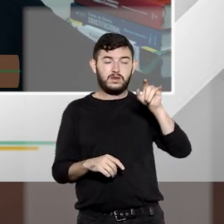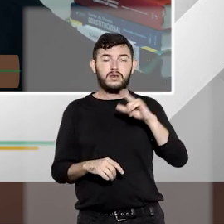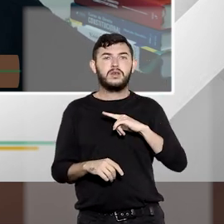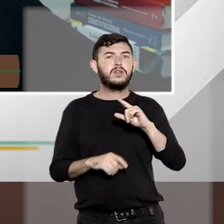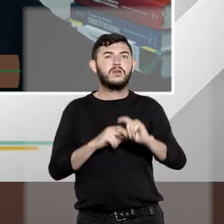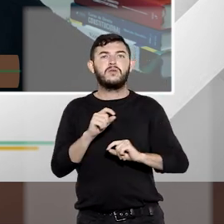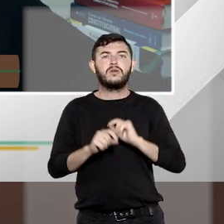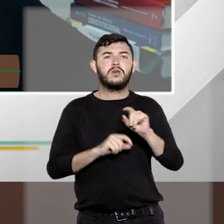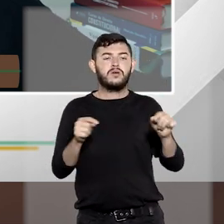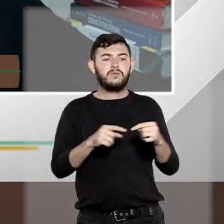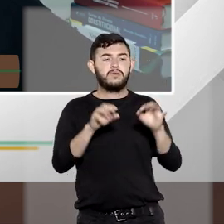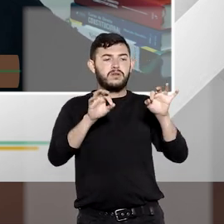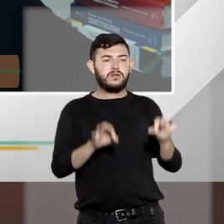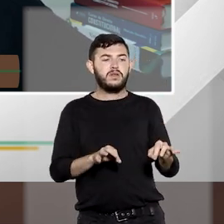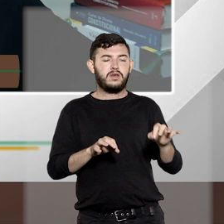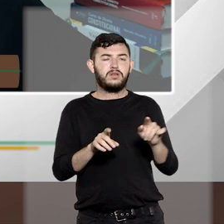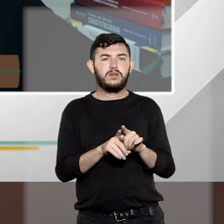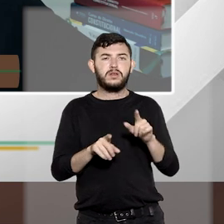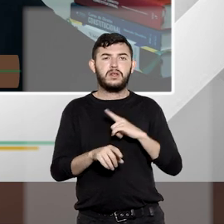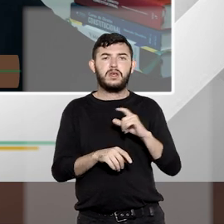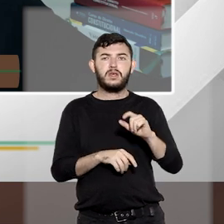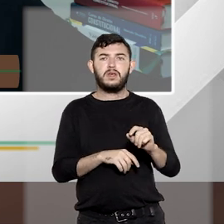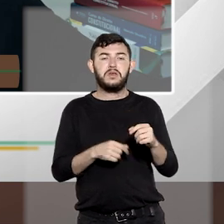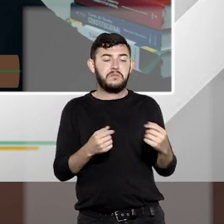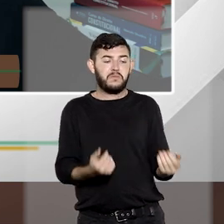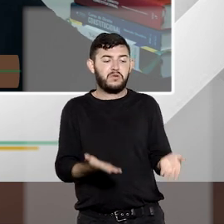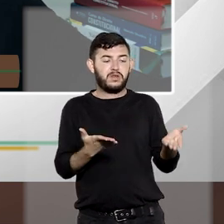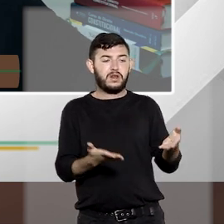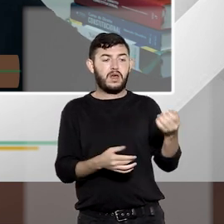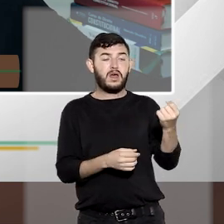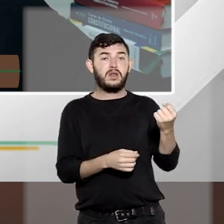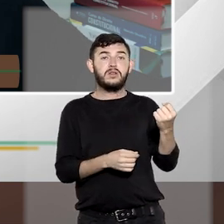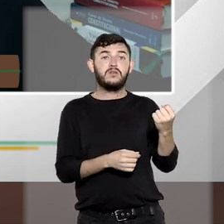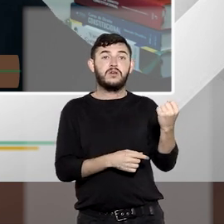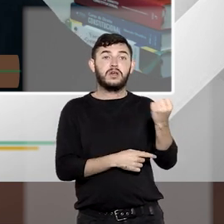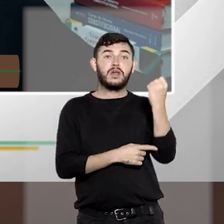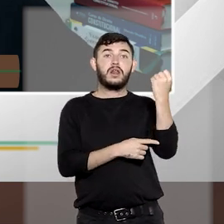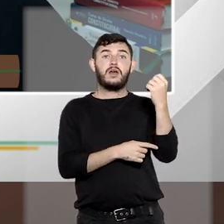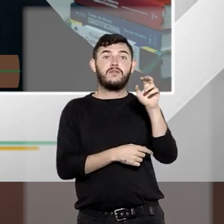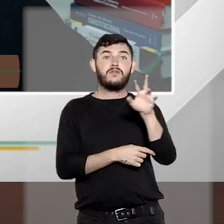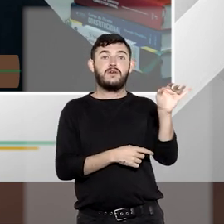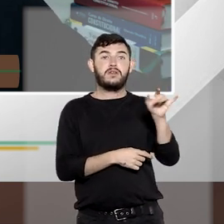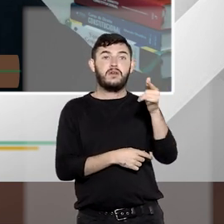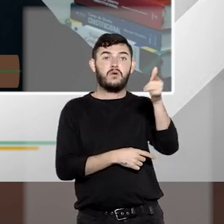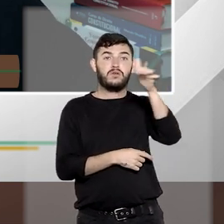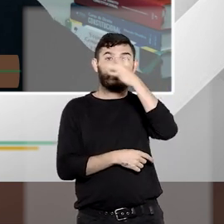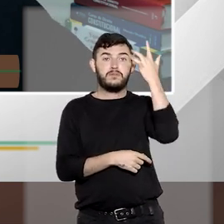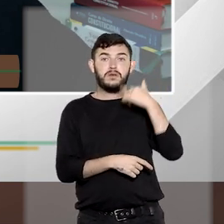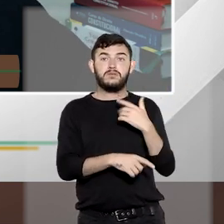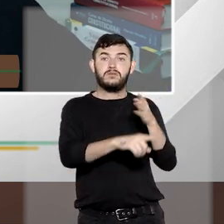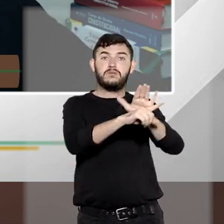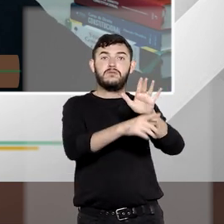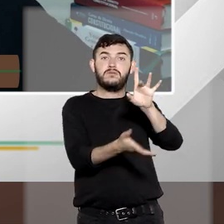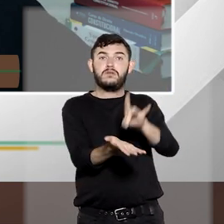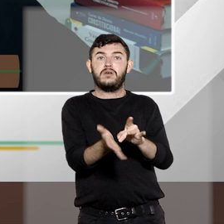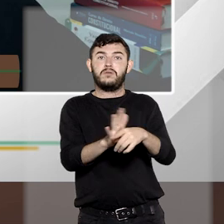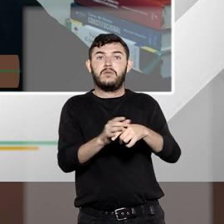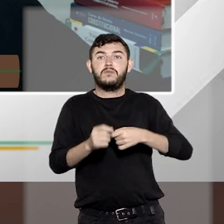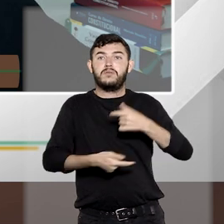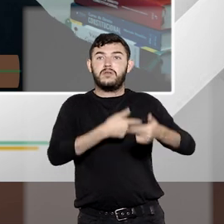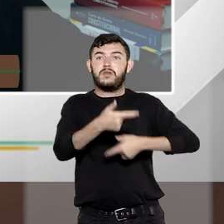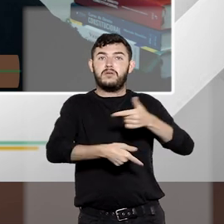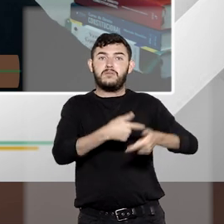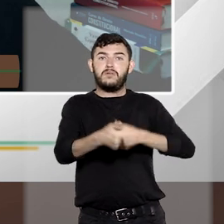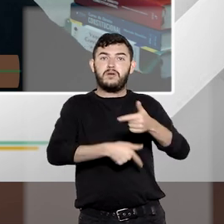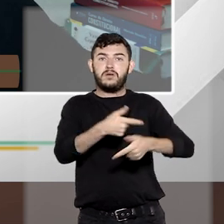cunho moderado para grave, onde vai precisar ali, né, de uma intervenção de um terceiro para poder fazer de fato a inclusão no local de trabalho,